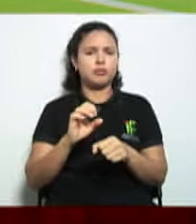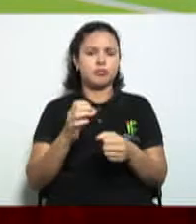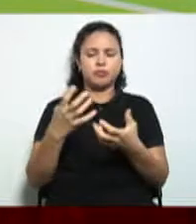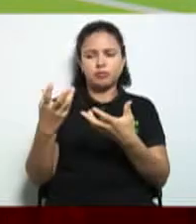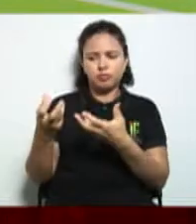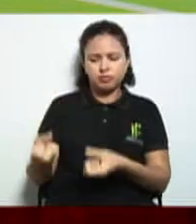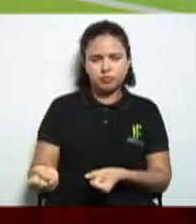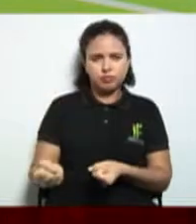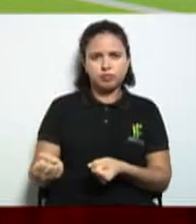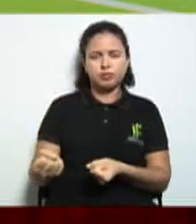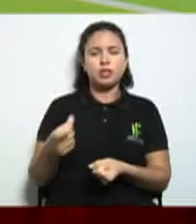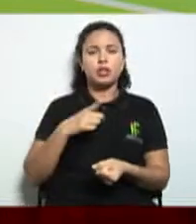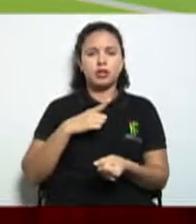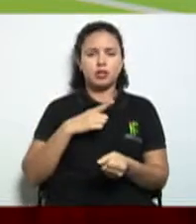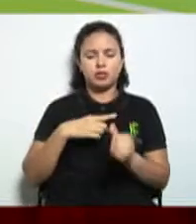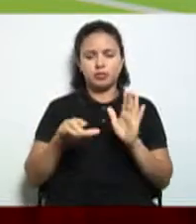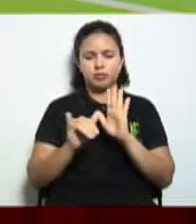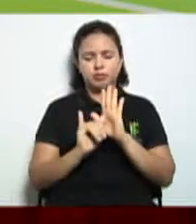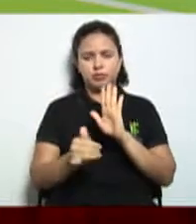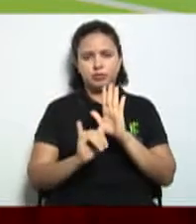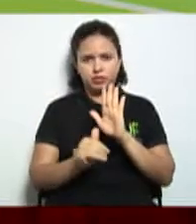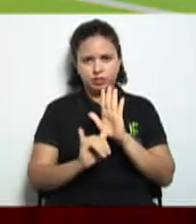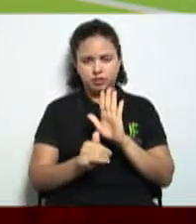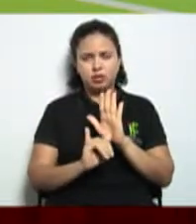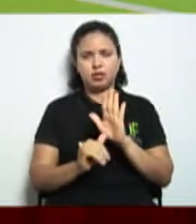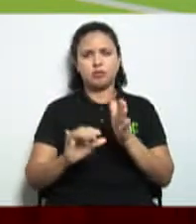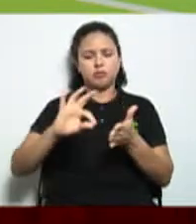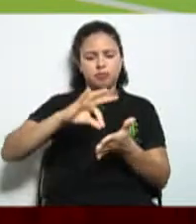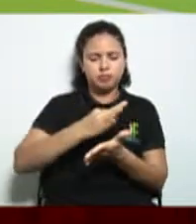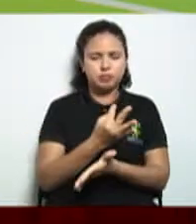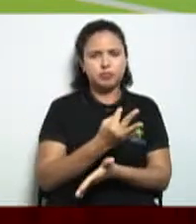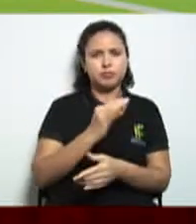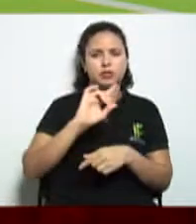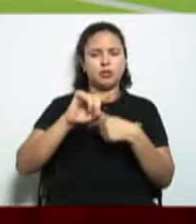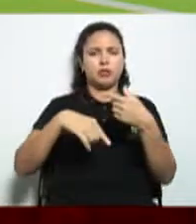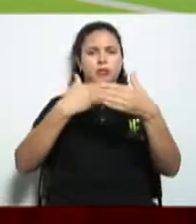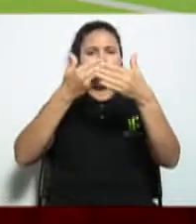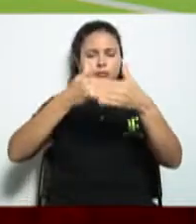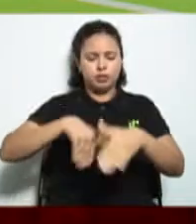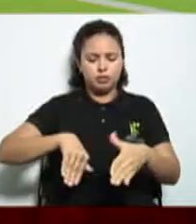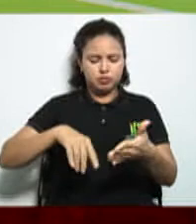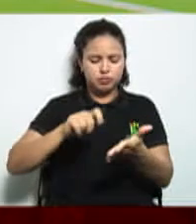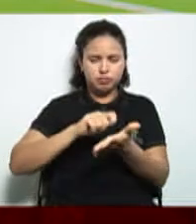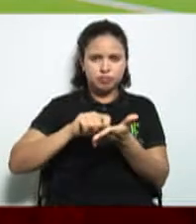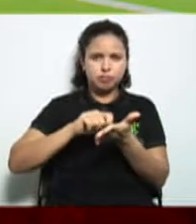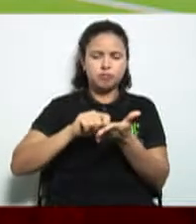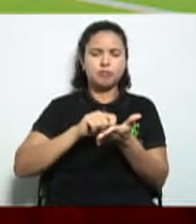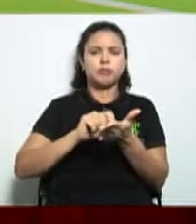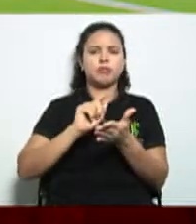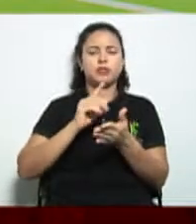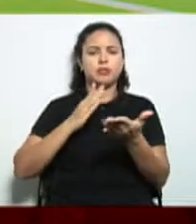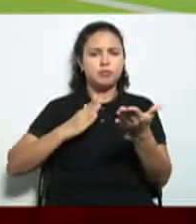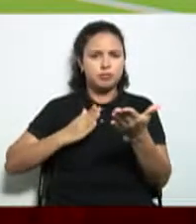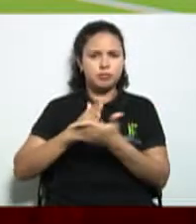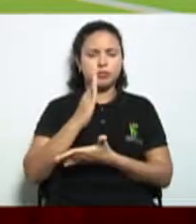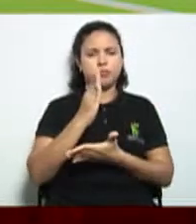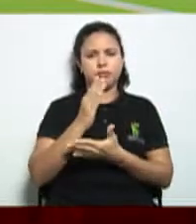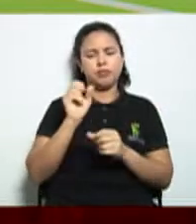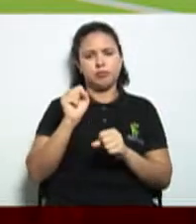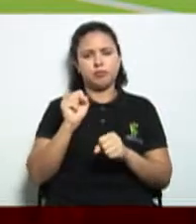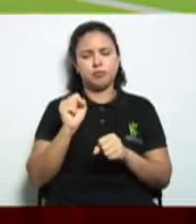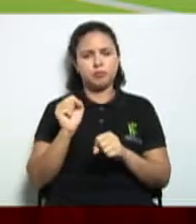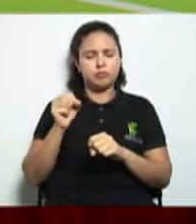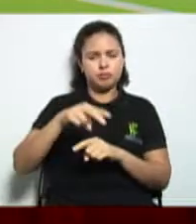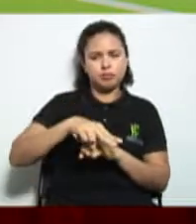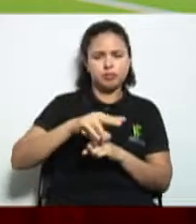um edital que você faz uma inscrição, aí você faz uma prova e você pode entrar. Ou então, quando é uma instituição particular,